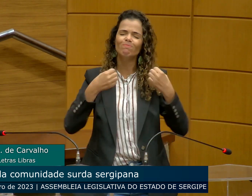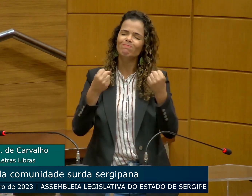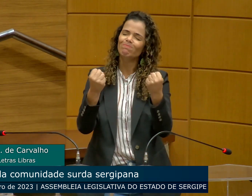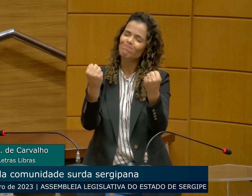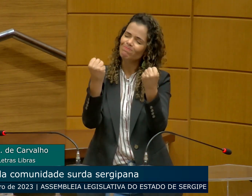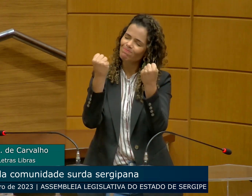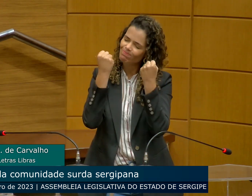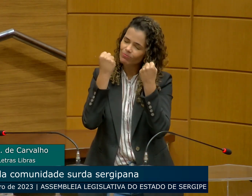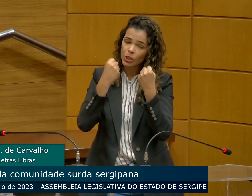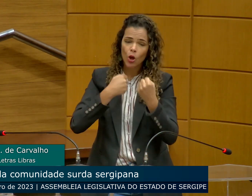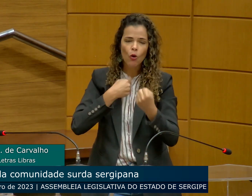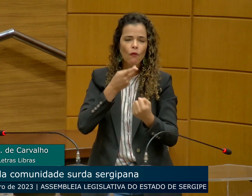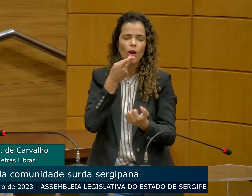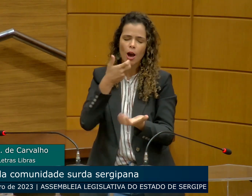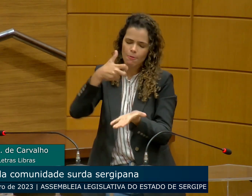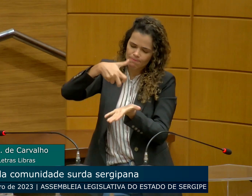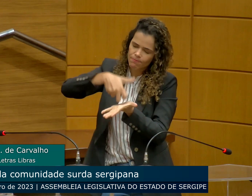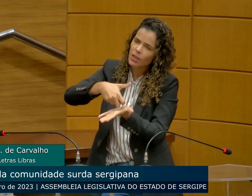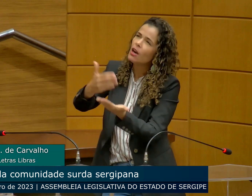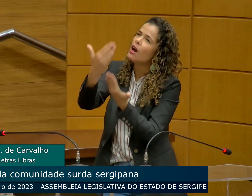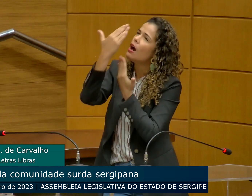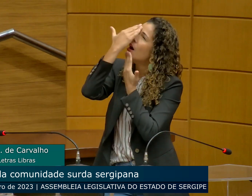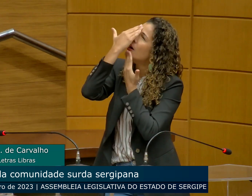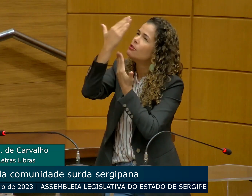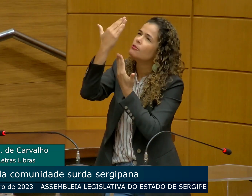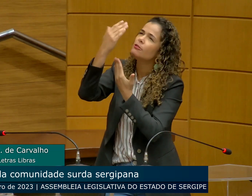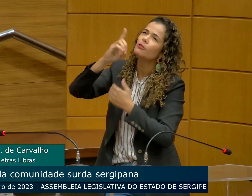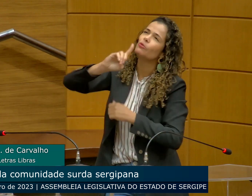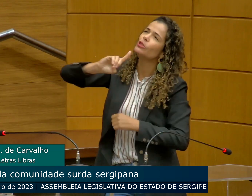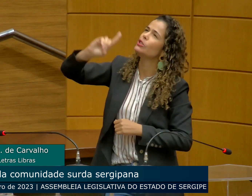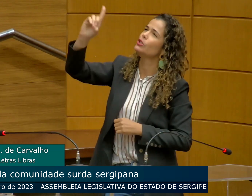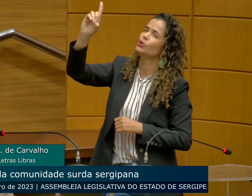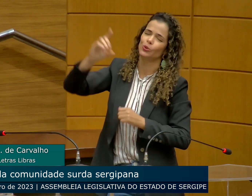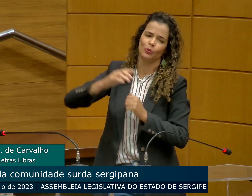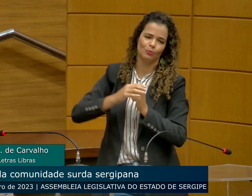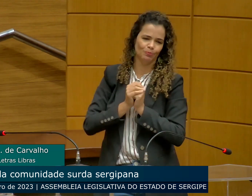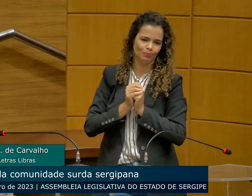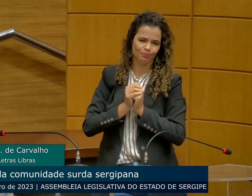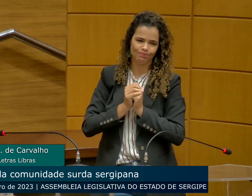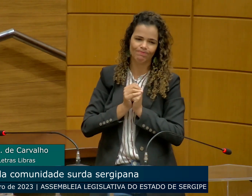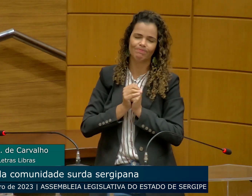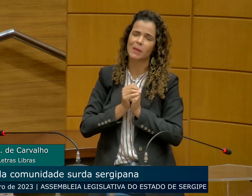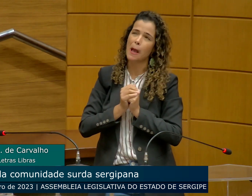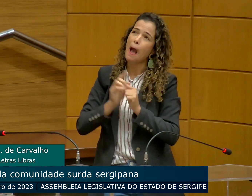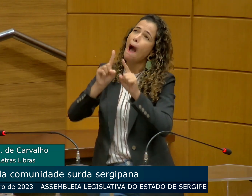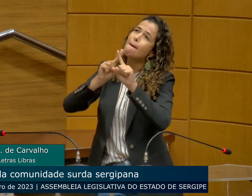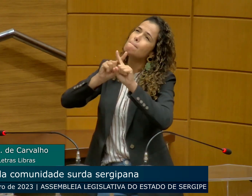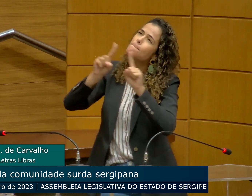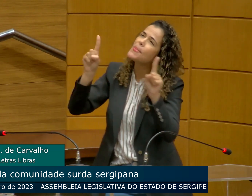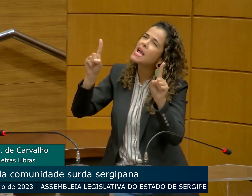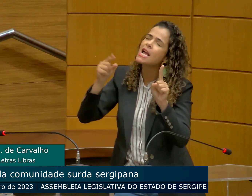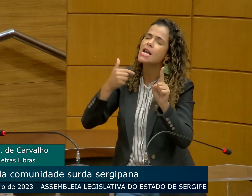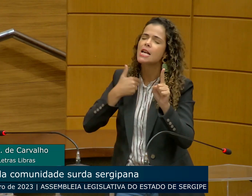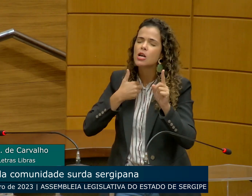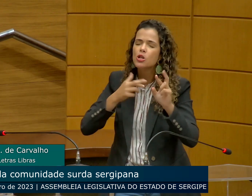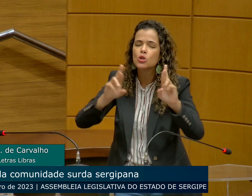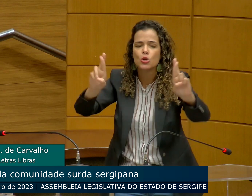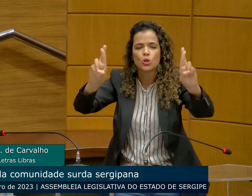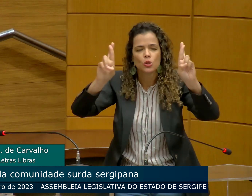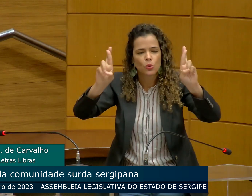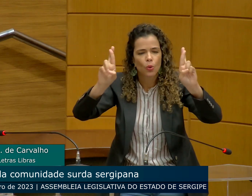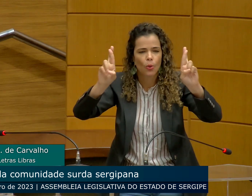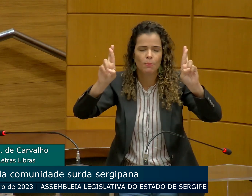eu procurava. Eu fui sentindo o poder de Deus e isso foi me deixando orgulhosa de ver que Deus estava realmente